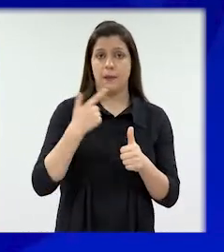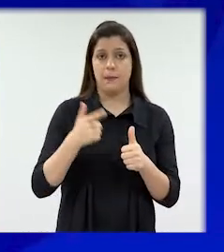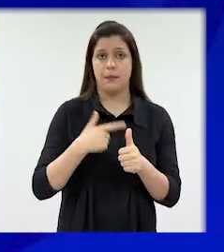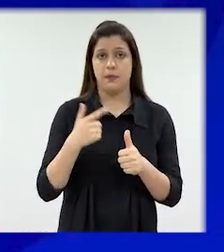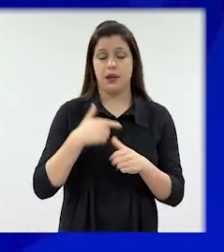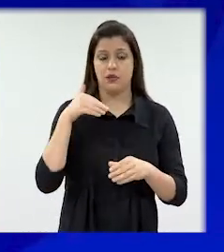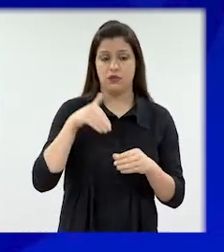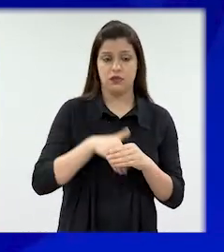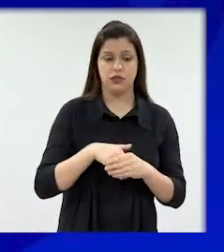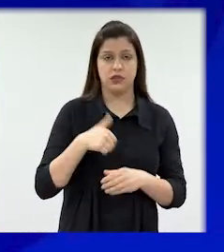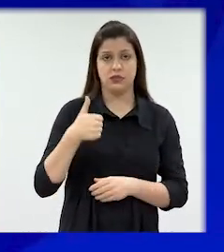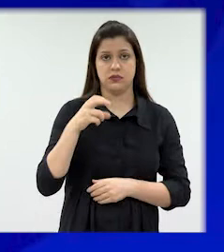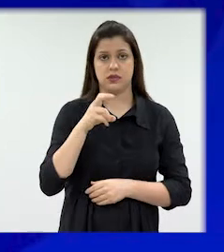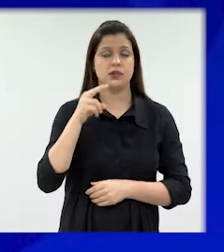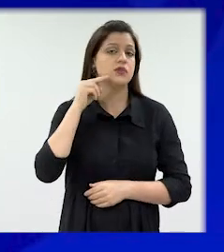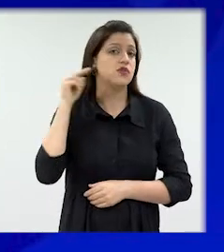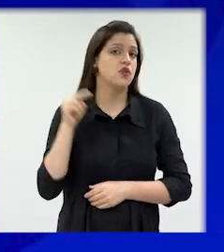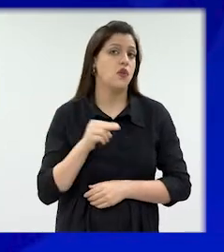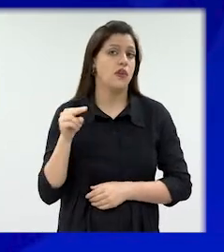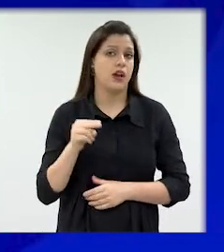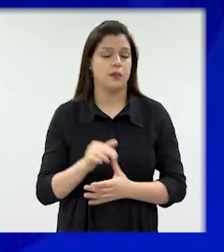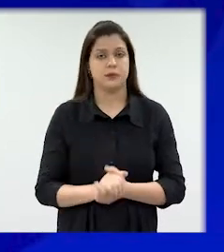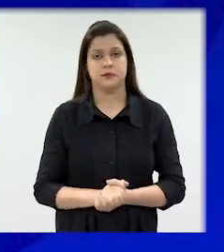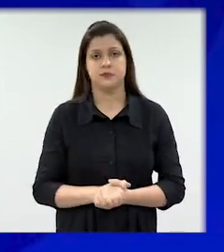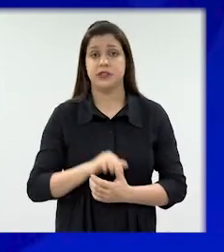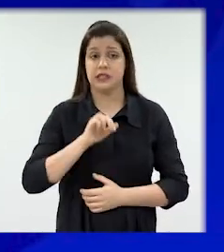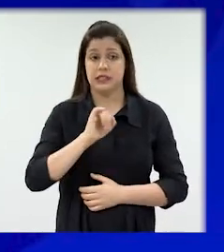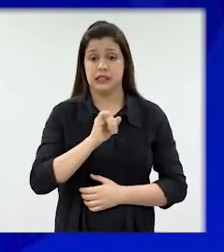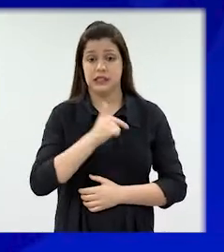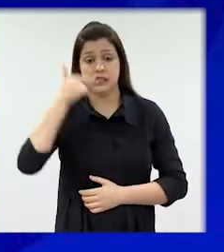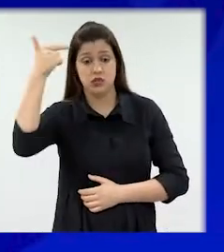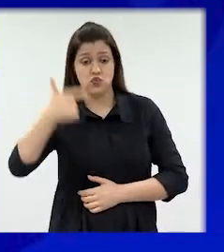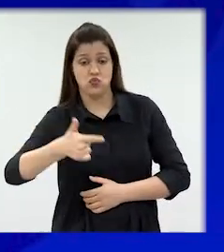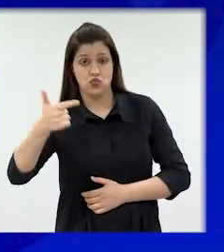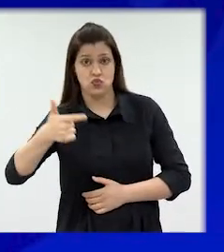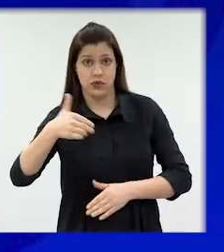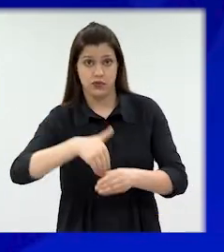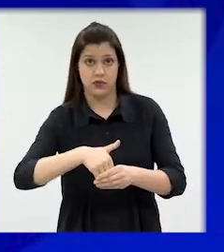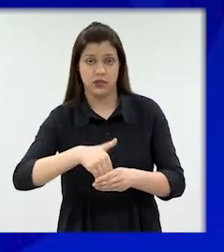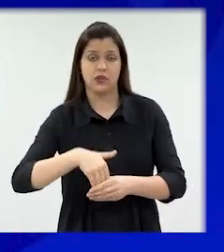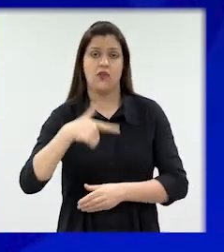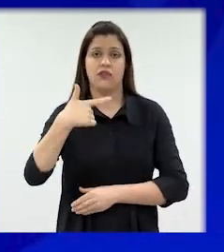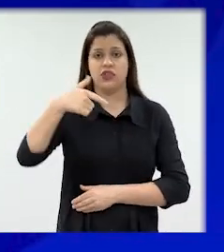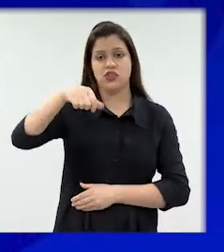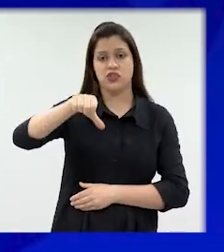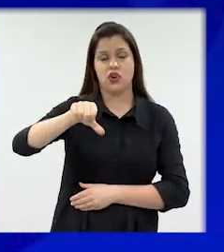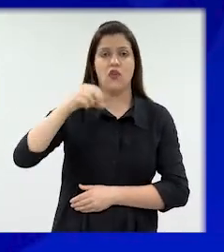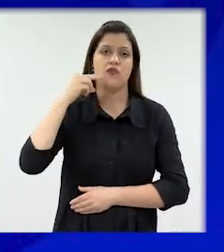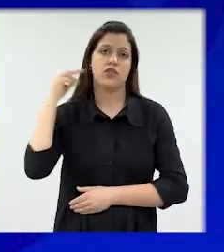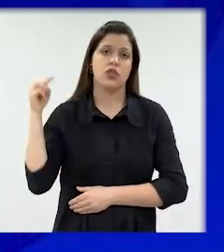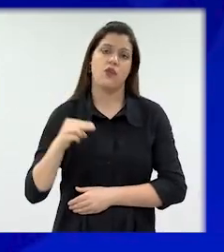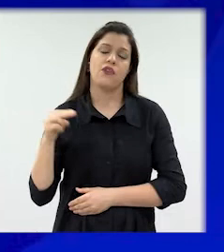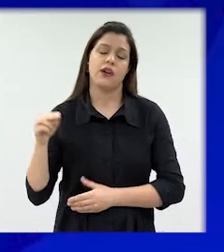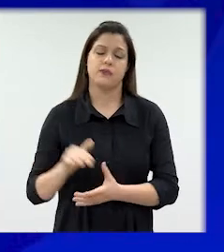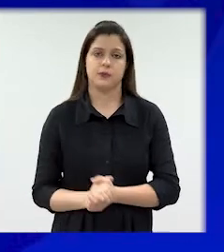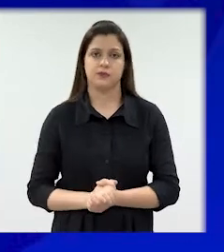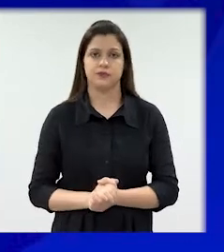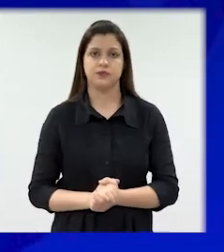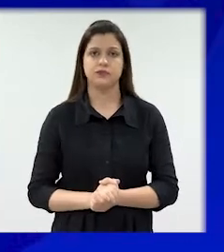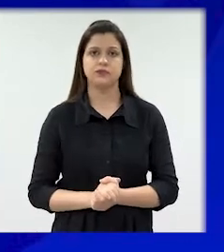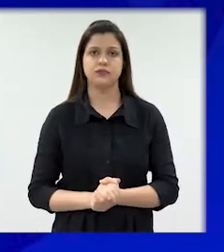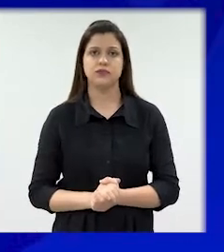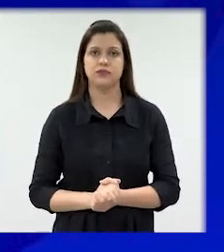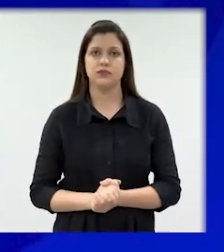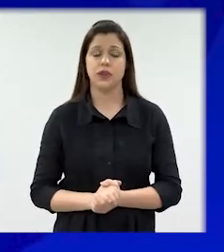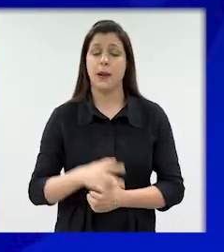das eleições, 15 de novembro. Aonde houver o segundo turno, 29 de novembro. Prestação de contas